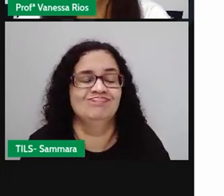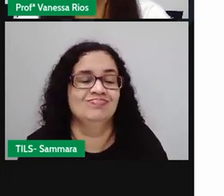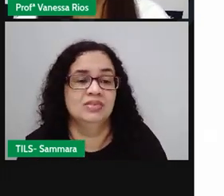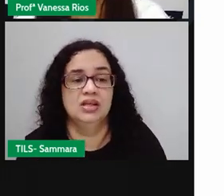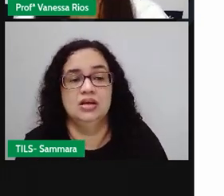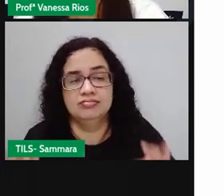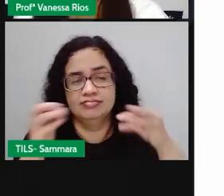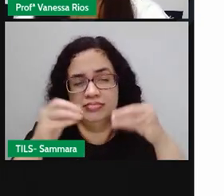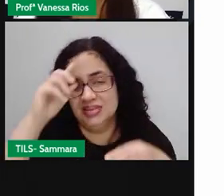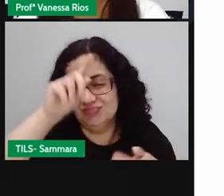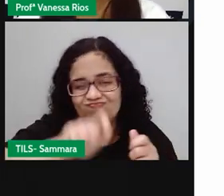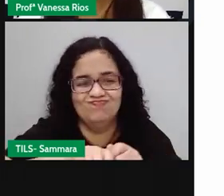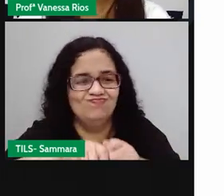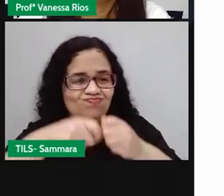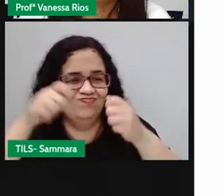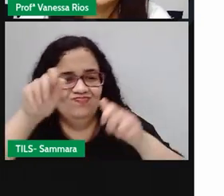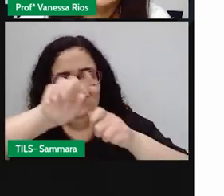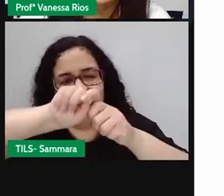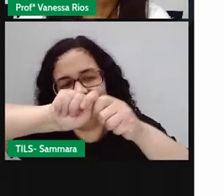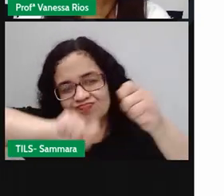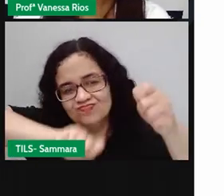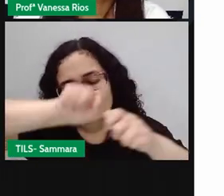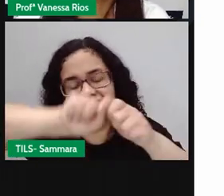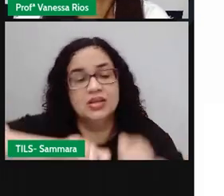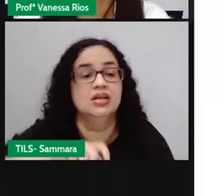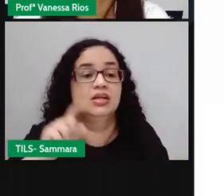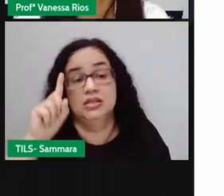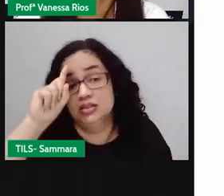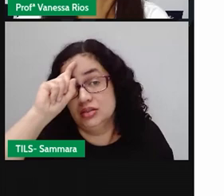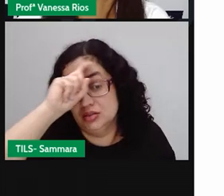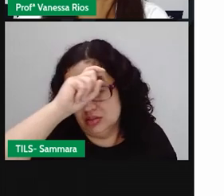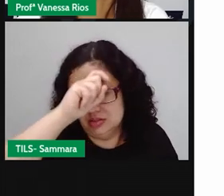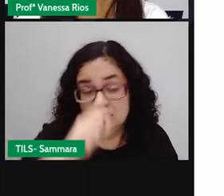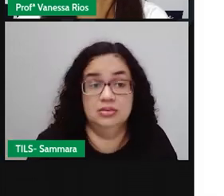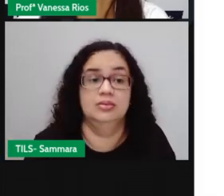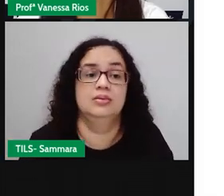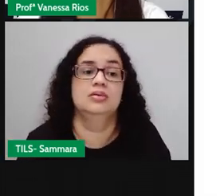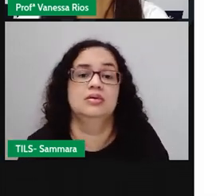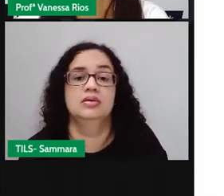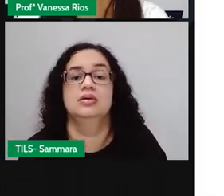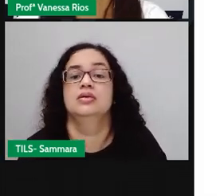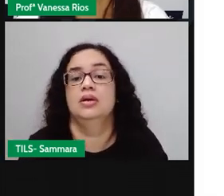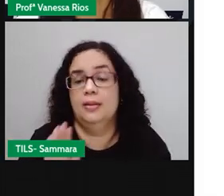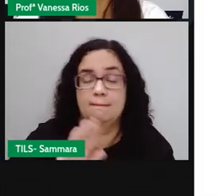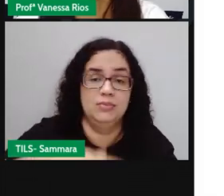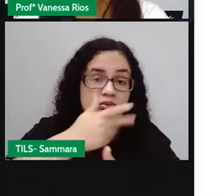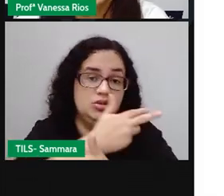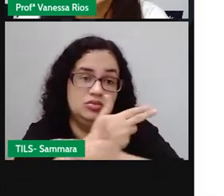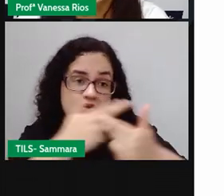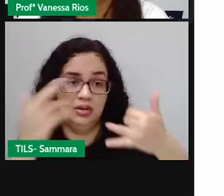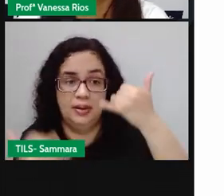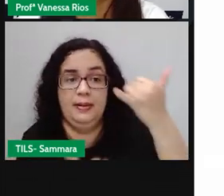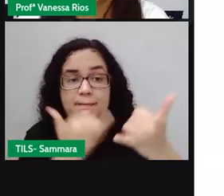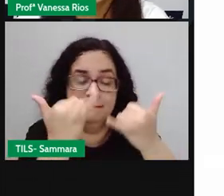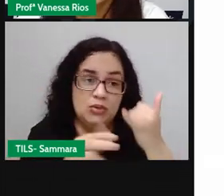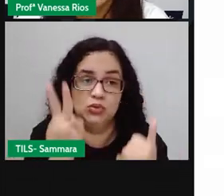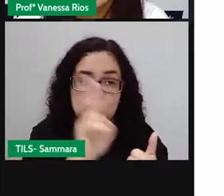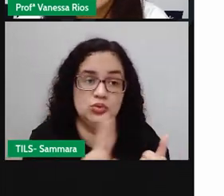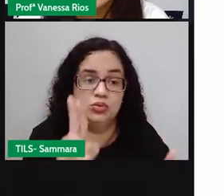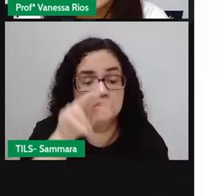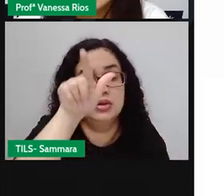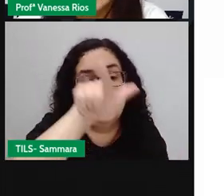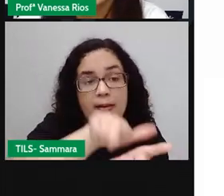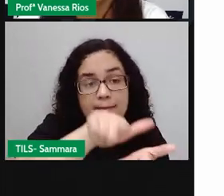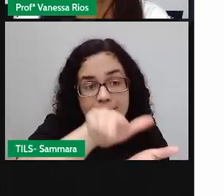Mais fácil de rasgar, de danificar. Então, a gente não vê também uma grande variedade de brinquedos utilizando